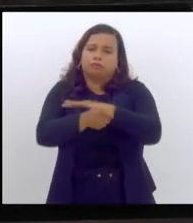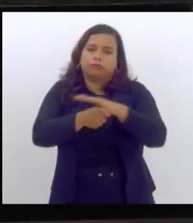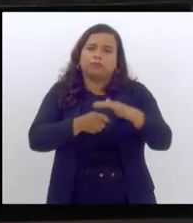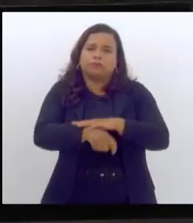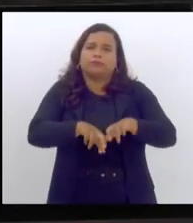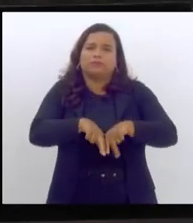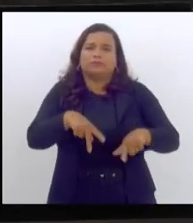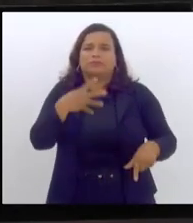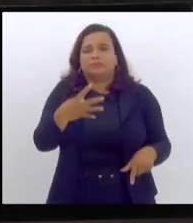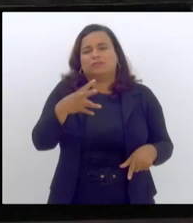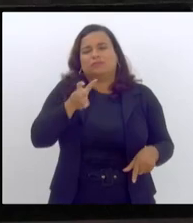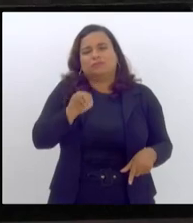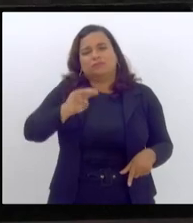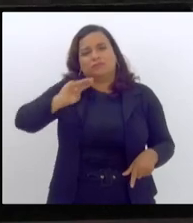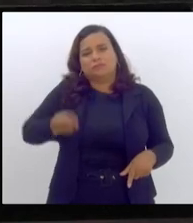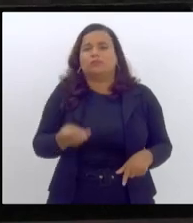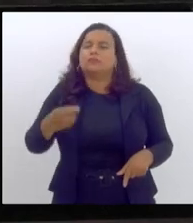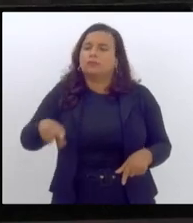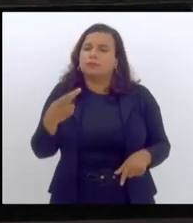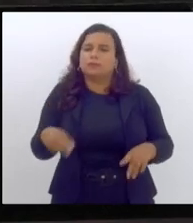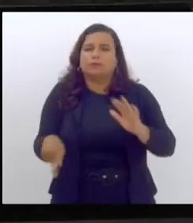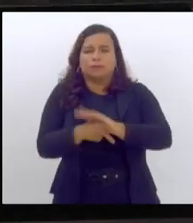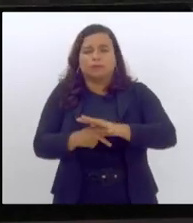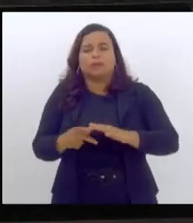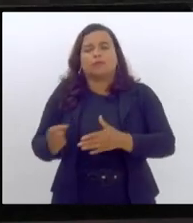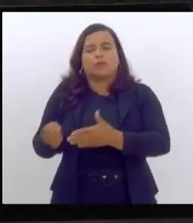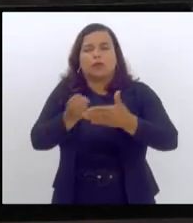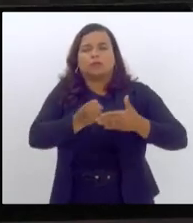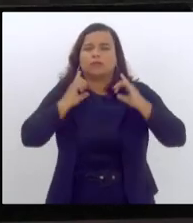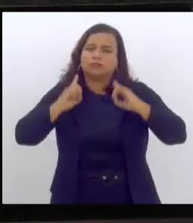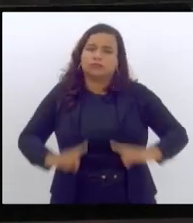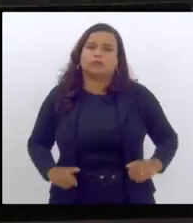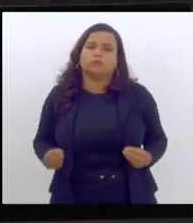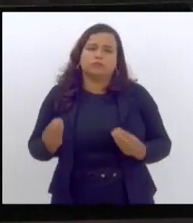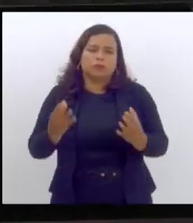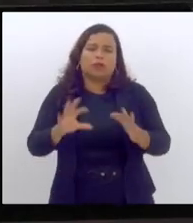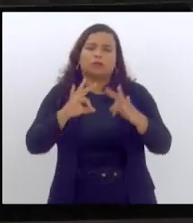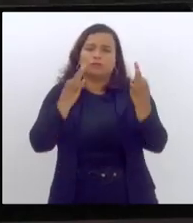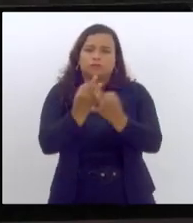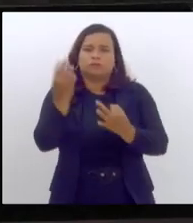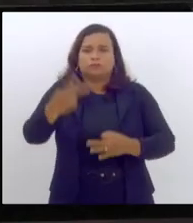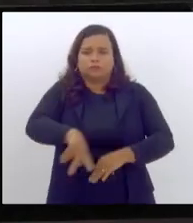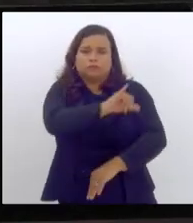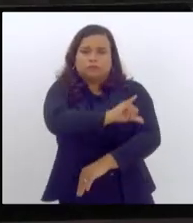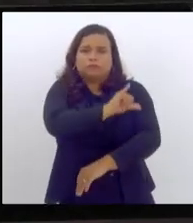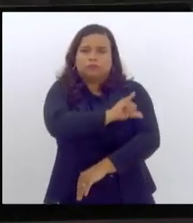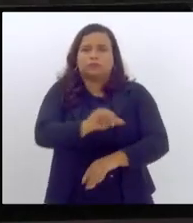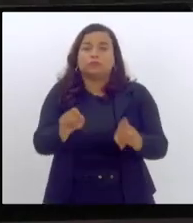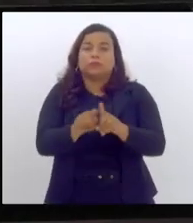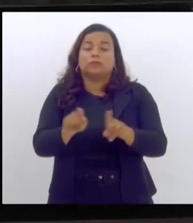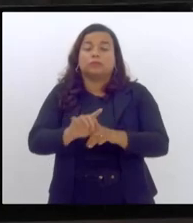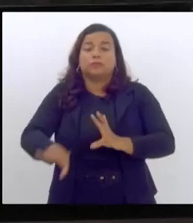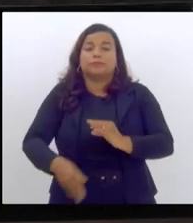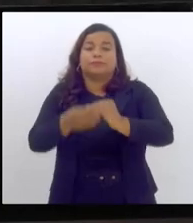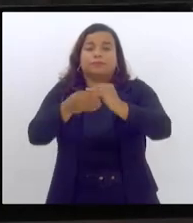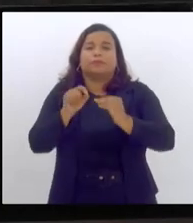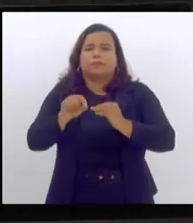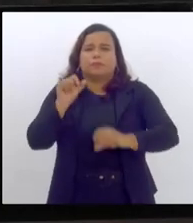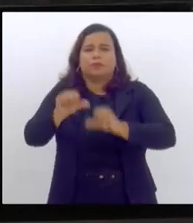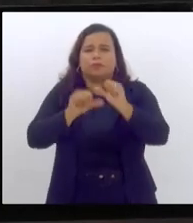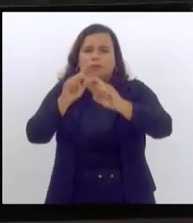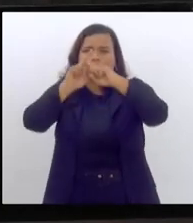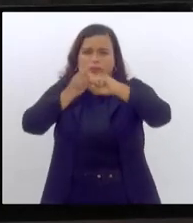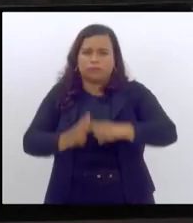na ordem de 450 milhões de reais, trazendo dignidade para as famílias cariocas. Implementamos também a